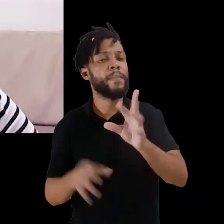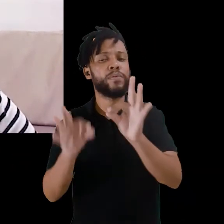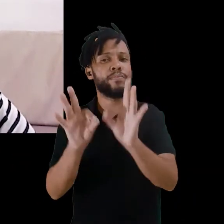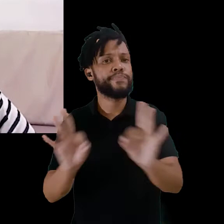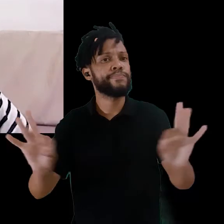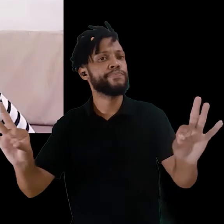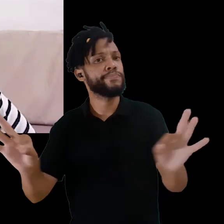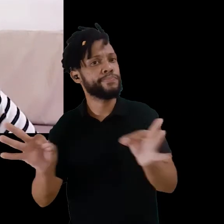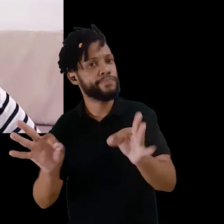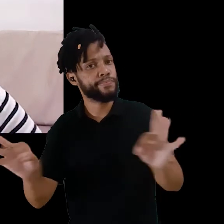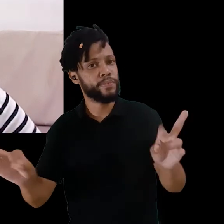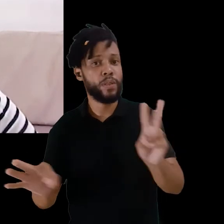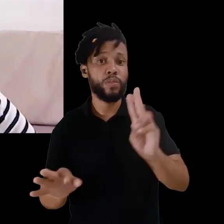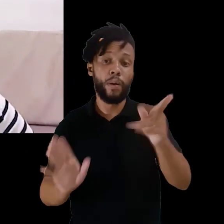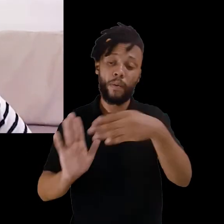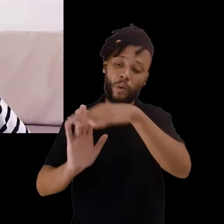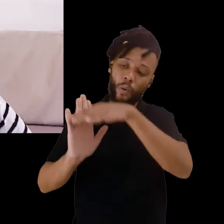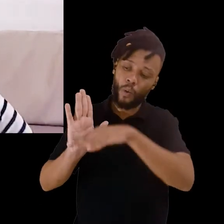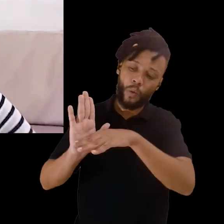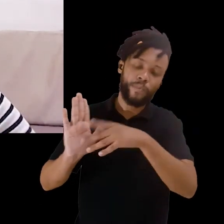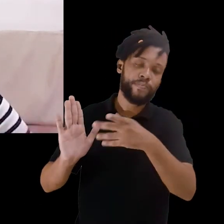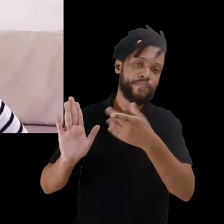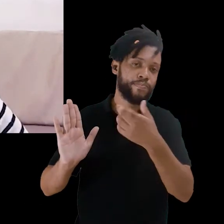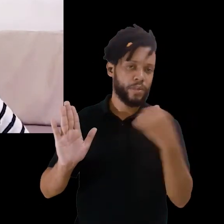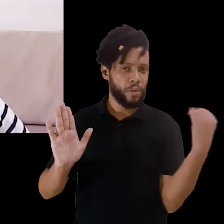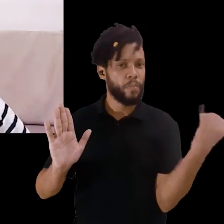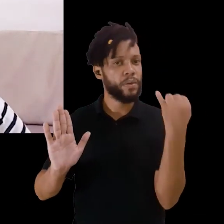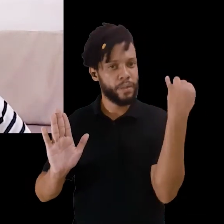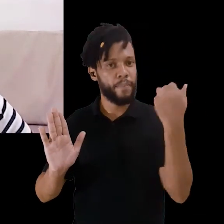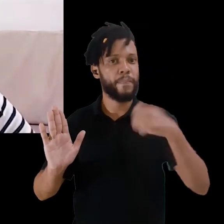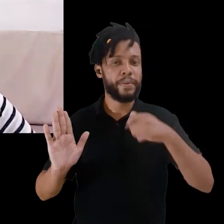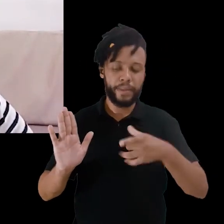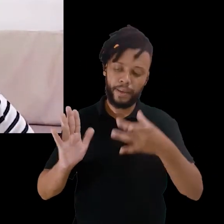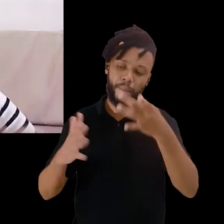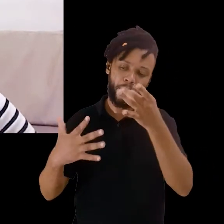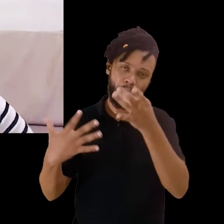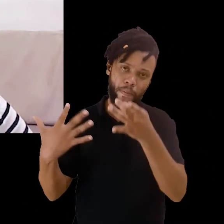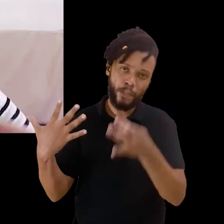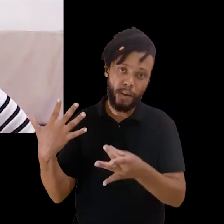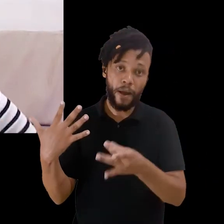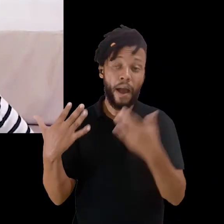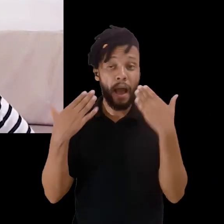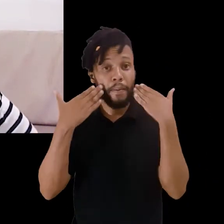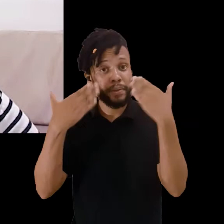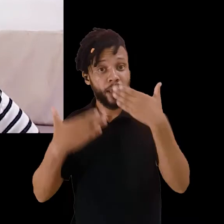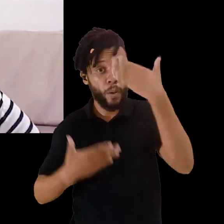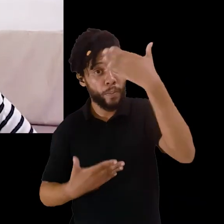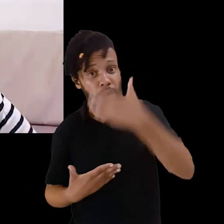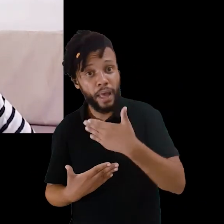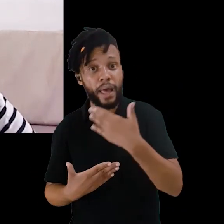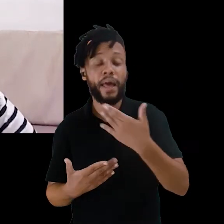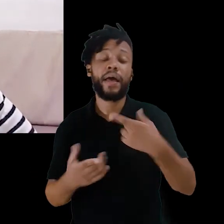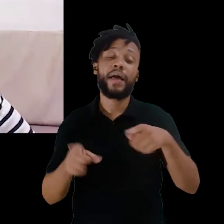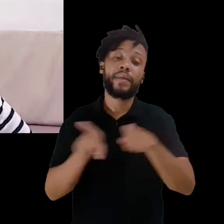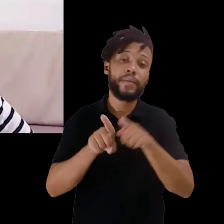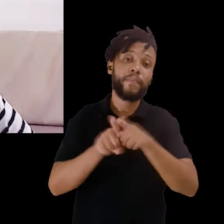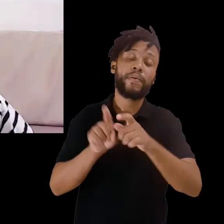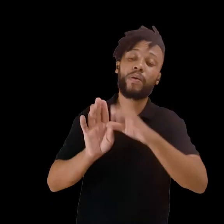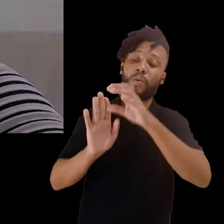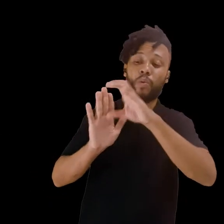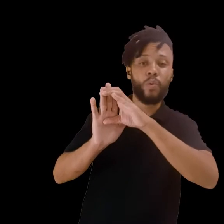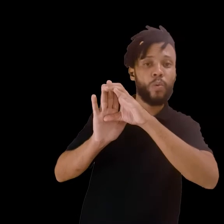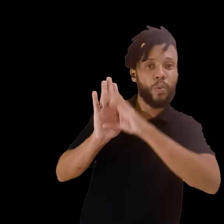com relevância dentro da ficha técnica devem ser citadas e devem apresentar não só comprovações, mas currículos